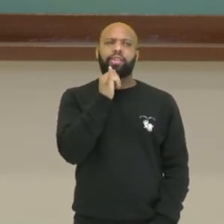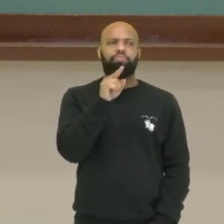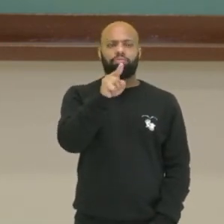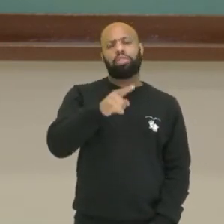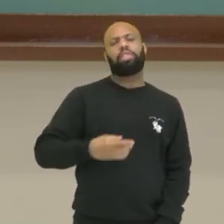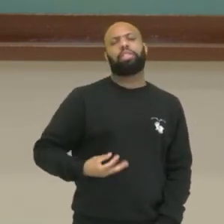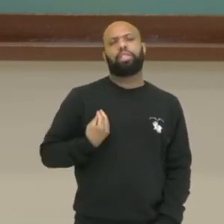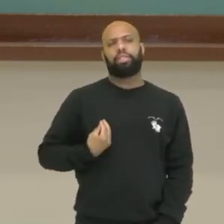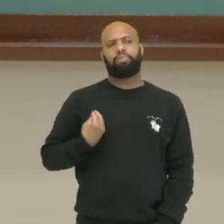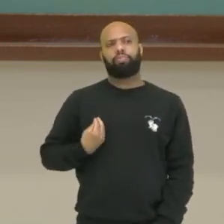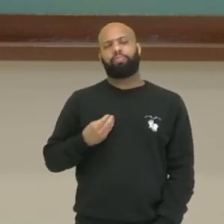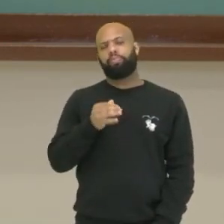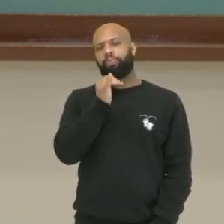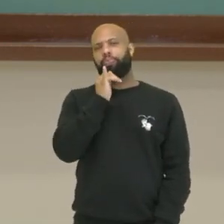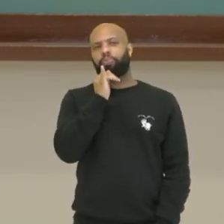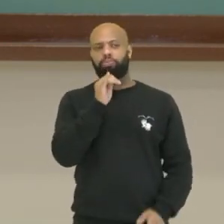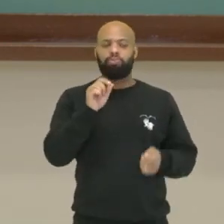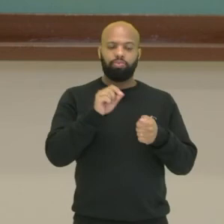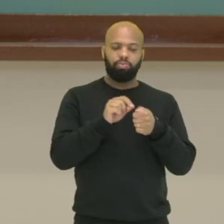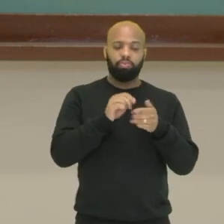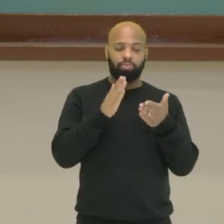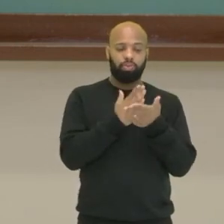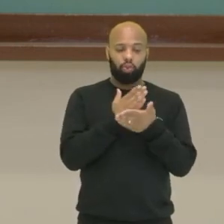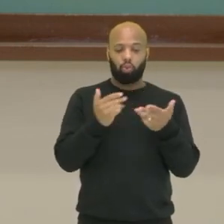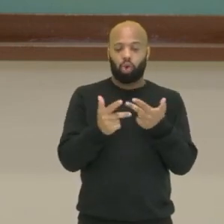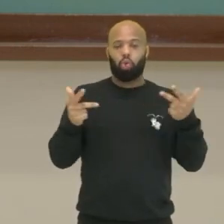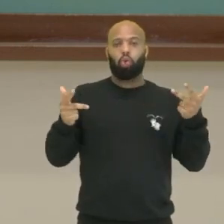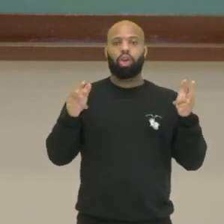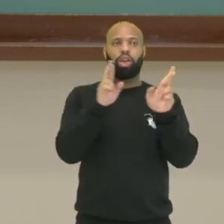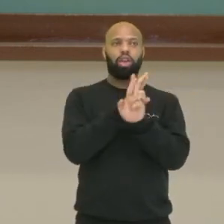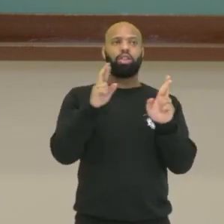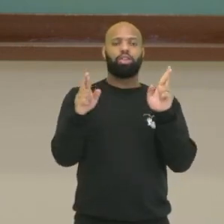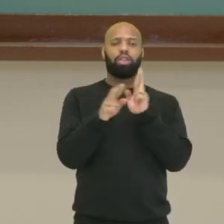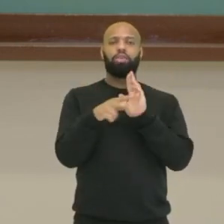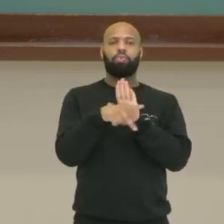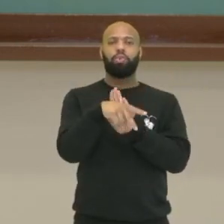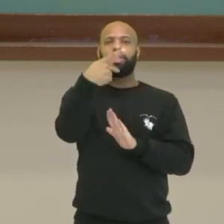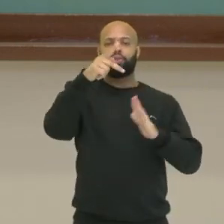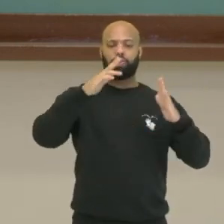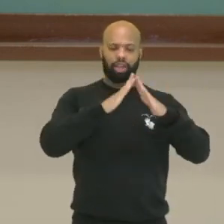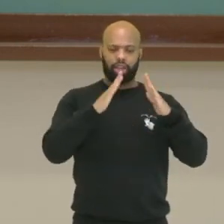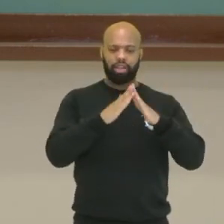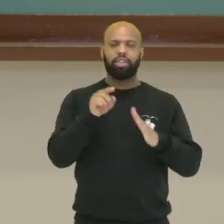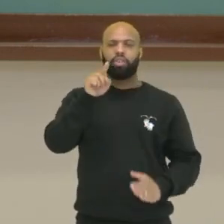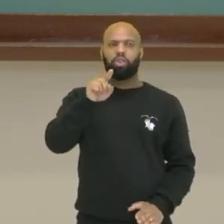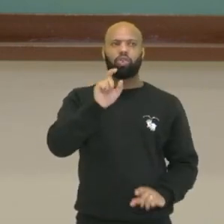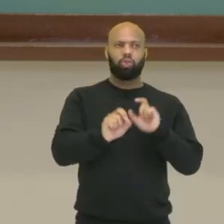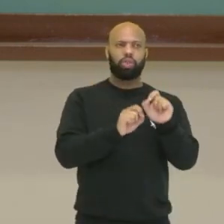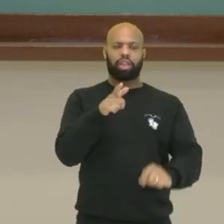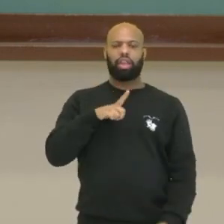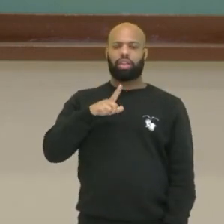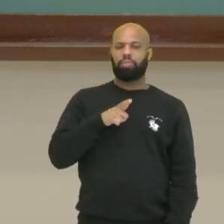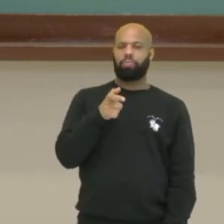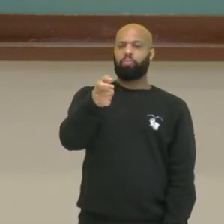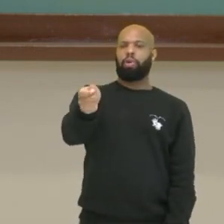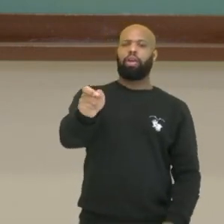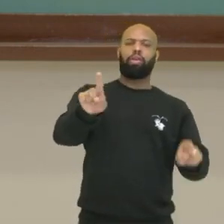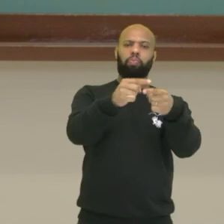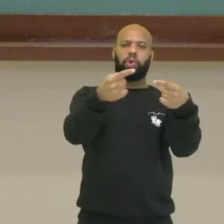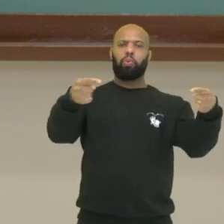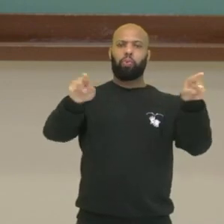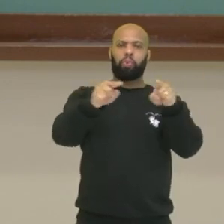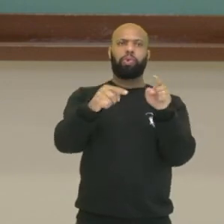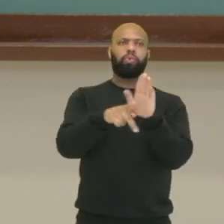de repente, fazendo alguma atividade do lar, da sua casa, e você liga uma música, coloca lá um som no